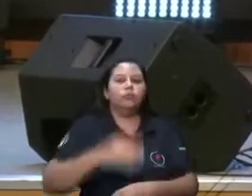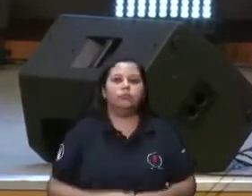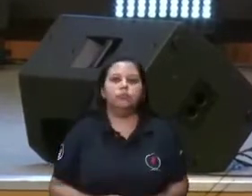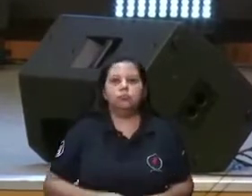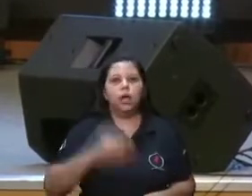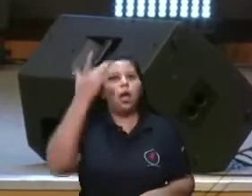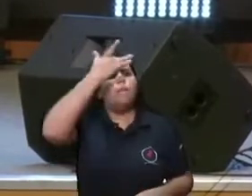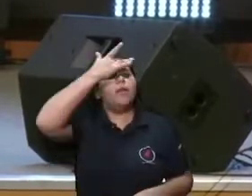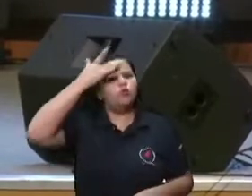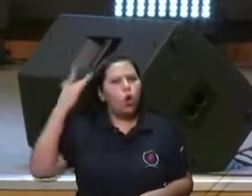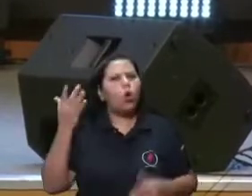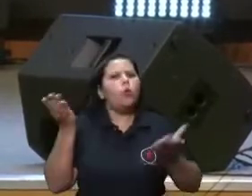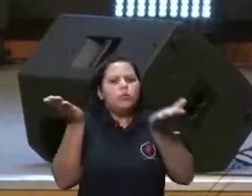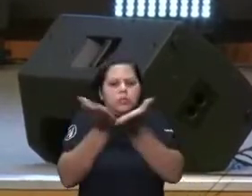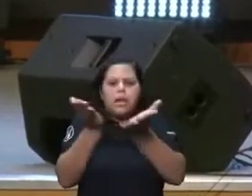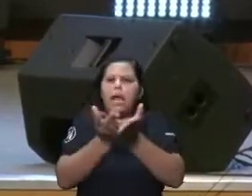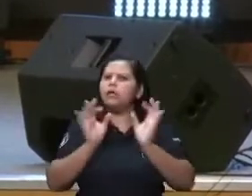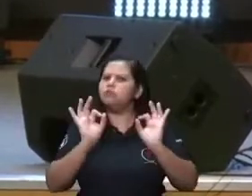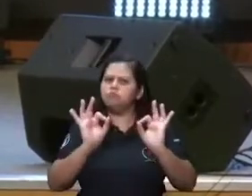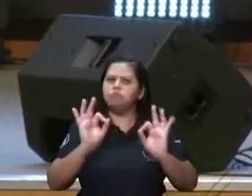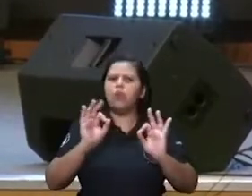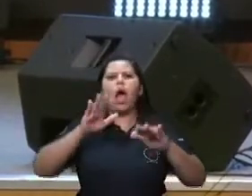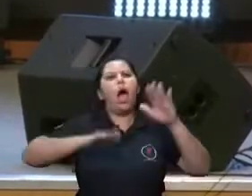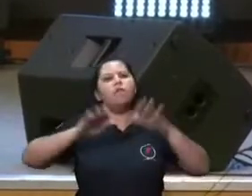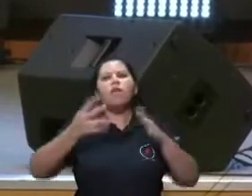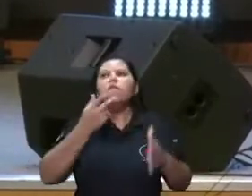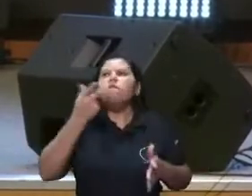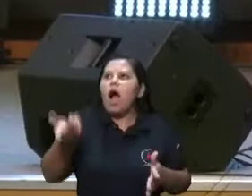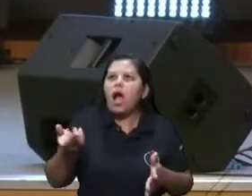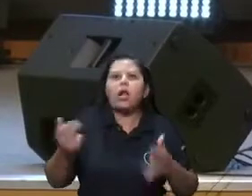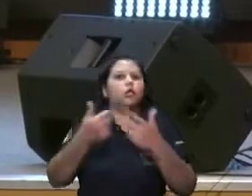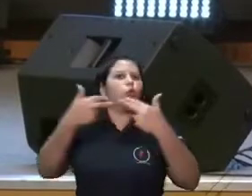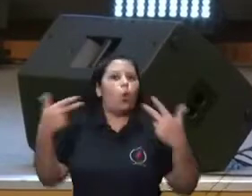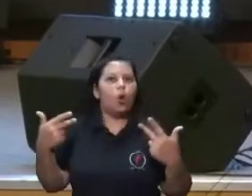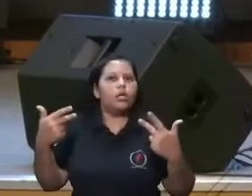espirituais falam de coisas espirituais.